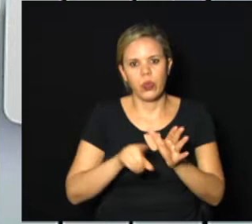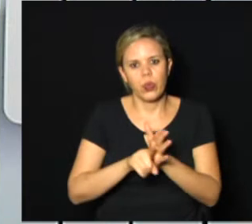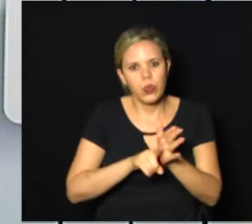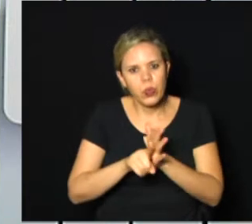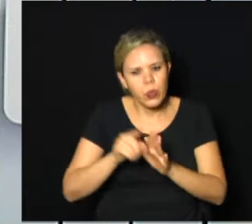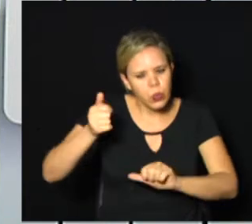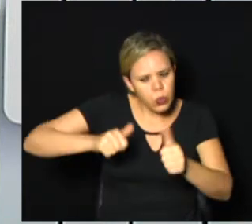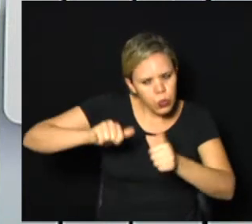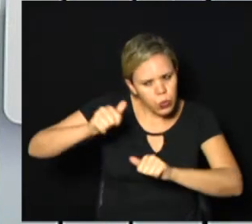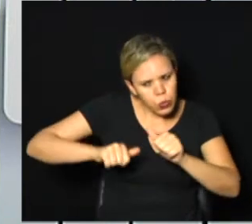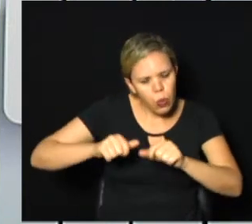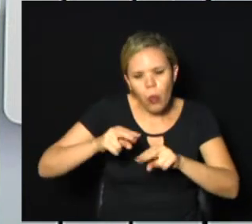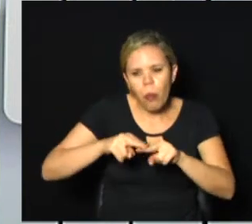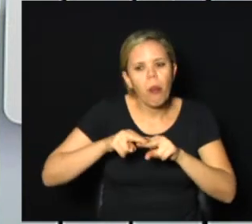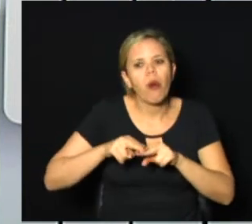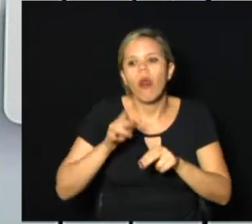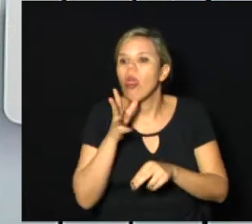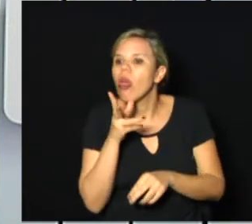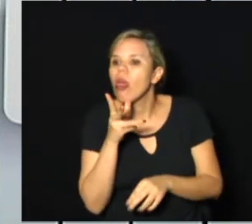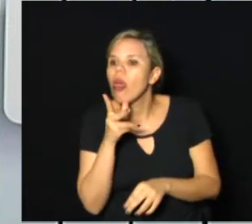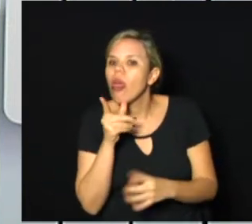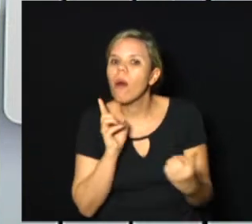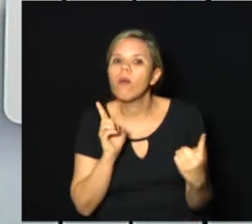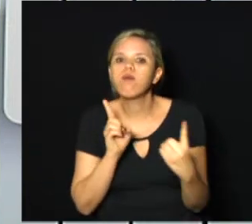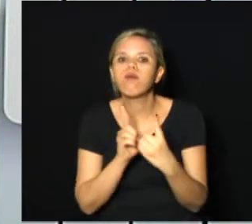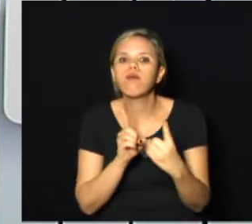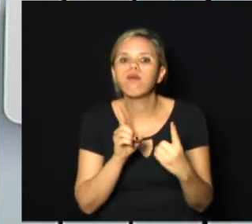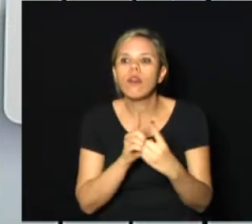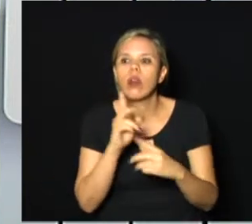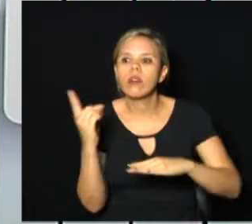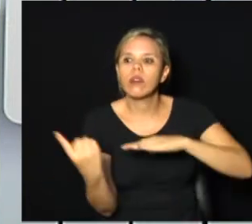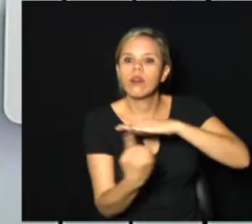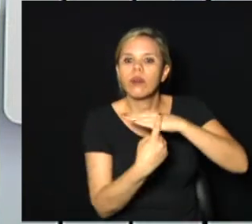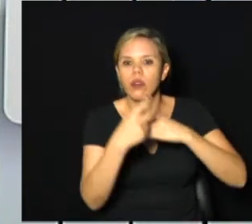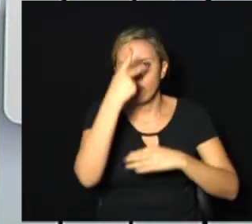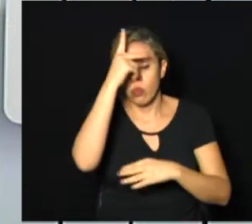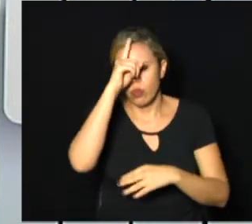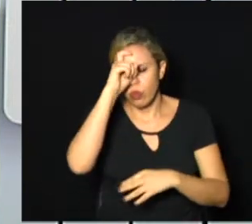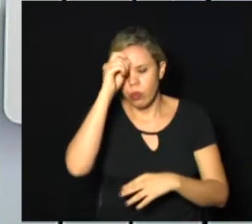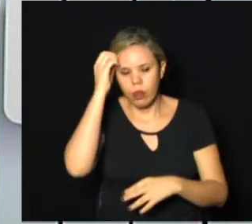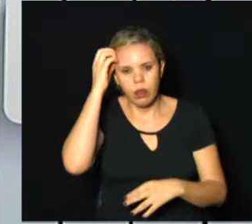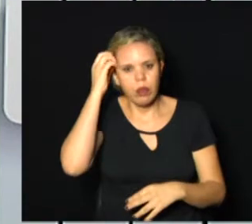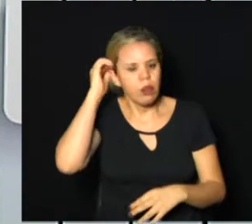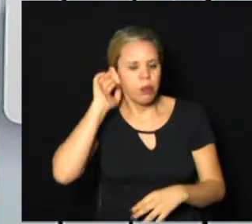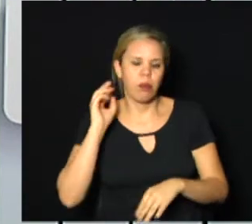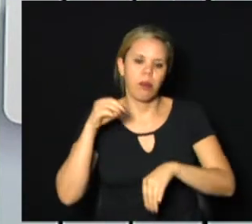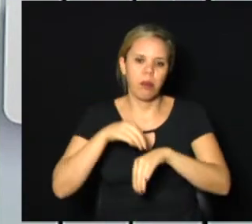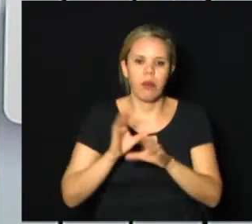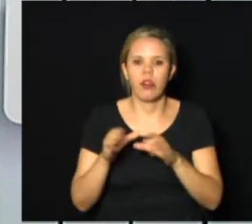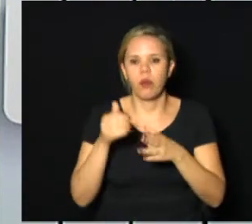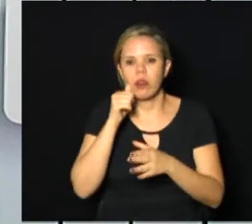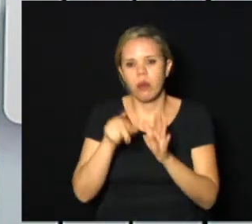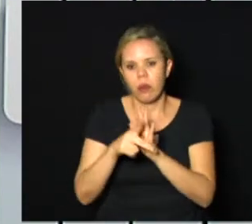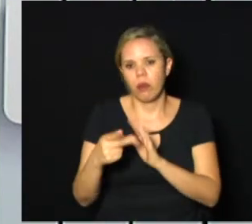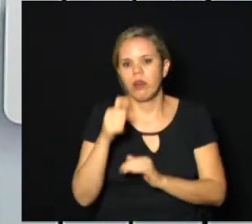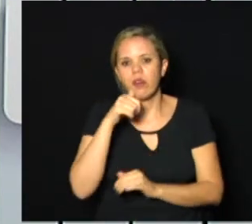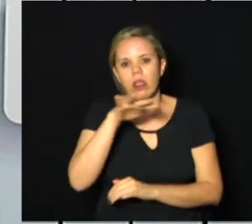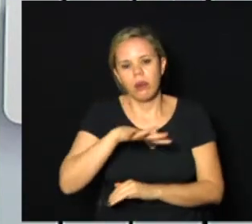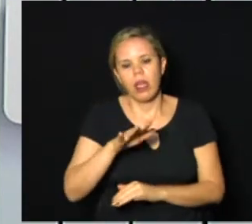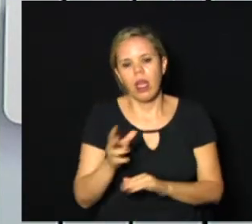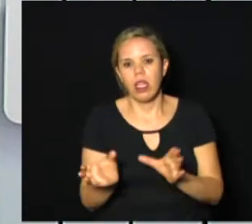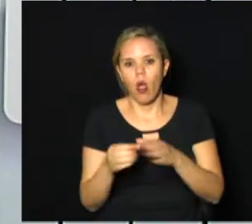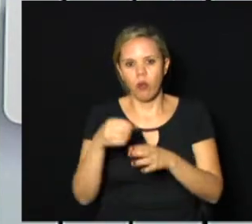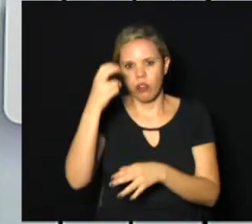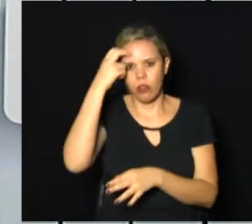para analisar as causas da demora no atendimento a pacientes. Membro da Comissão da Mulher e da Comissão de